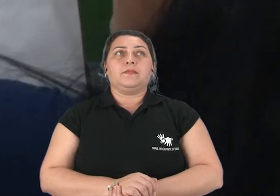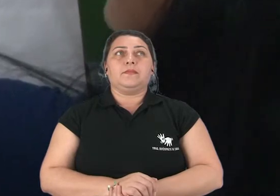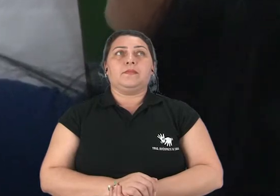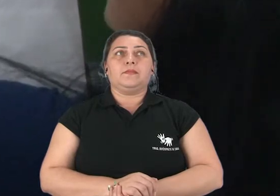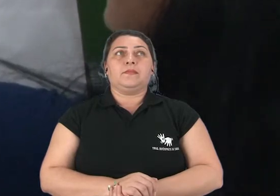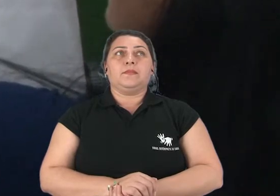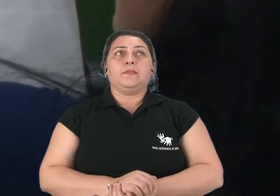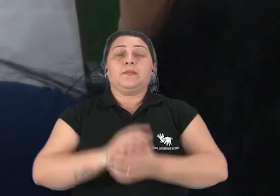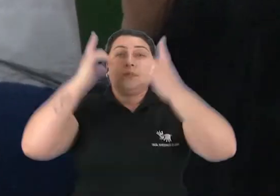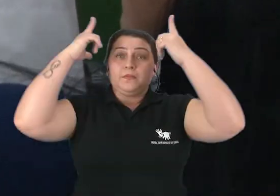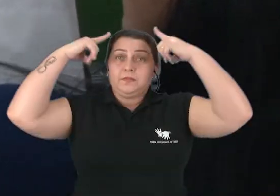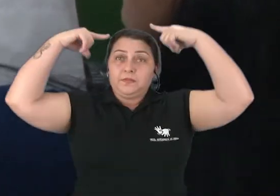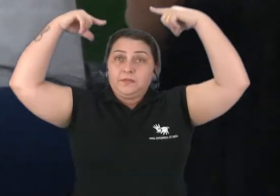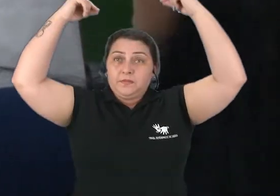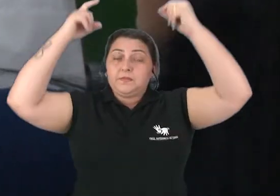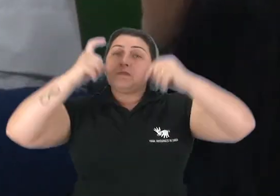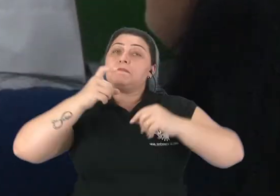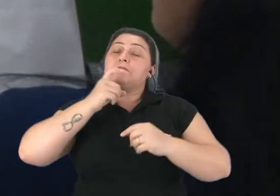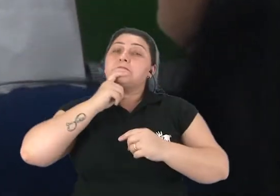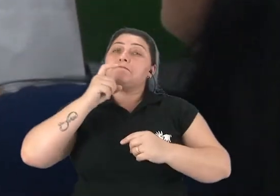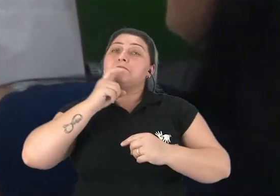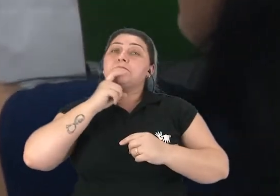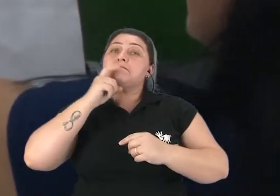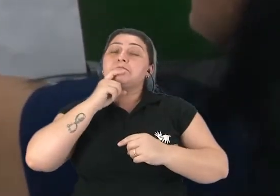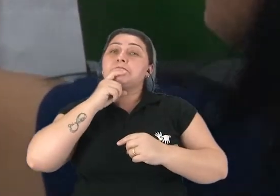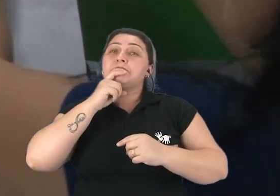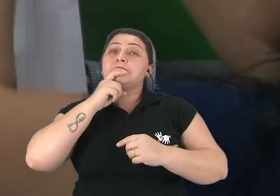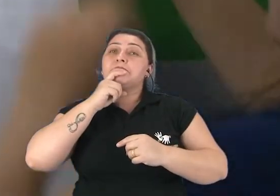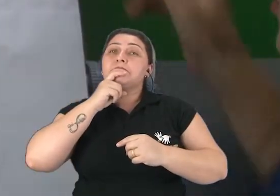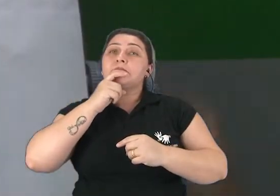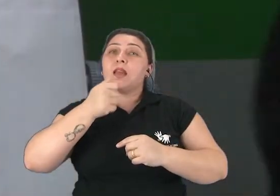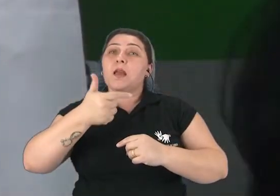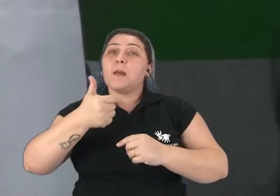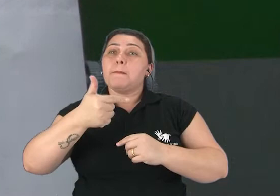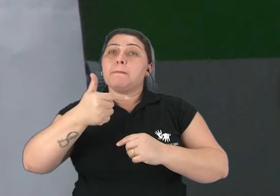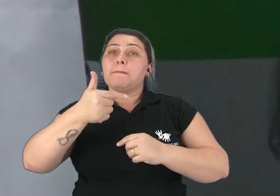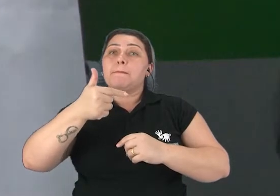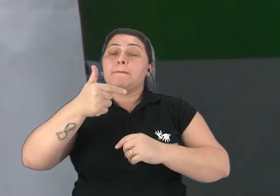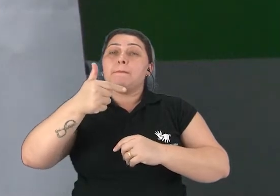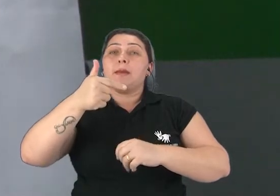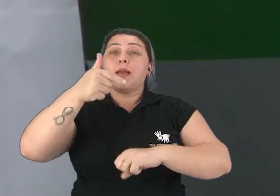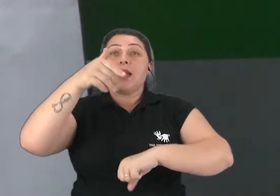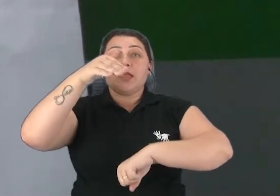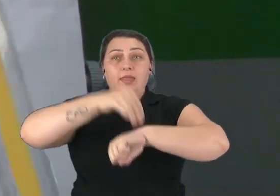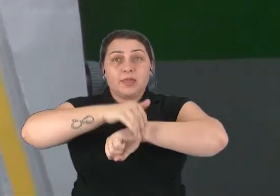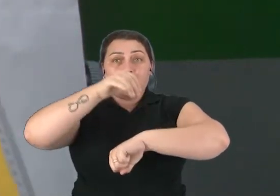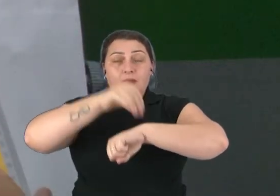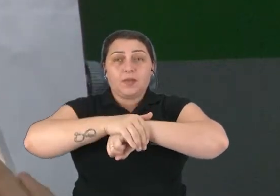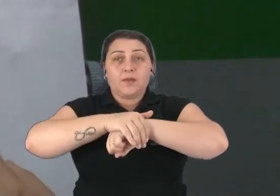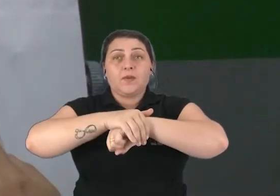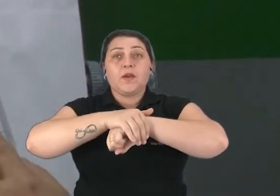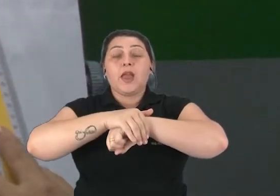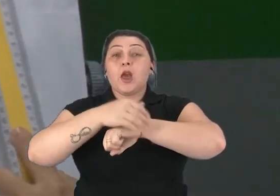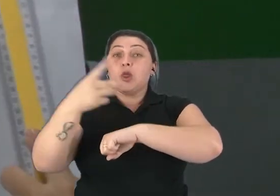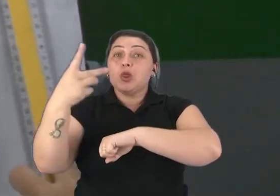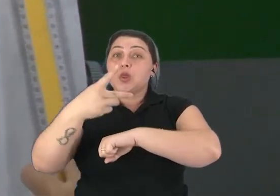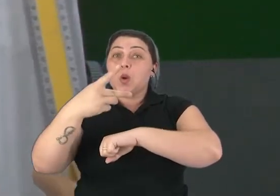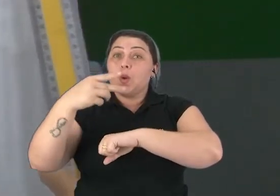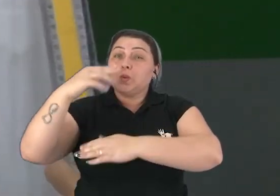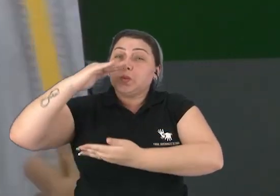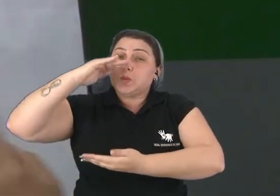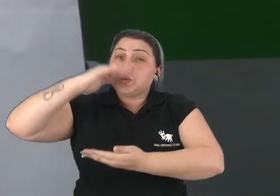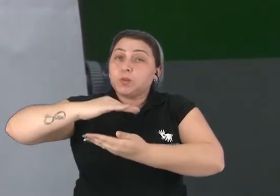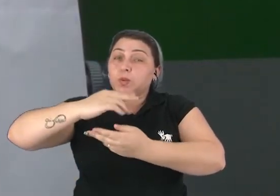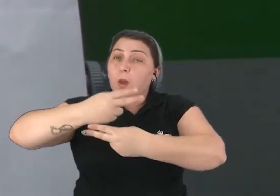Seres mágicos. É quando deu meia-noite e apareceu 2 anãozinhos nus,